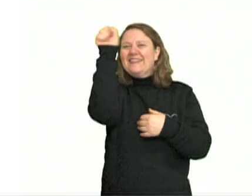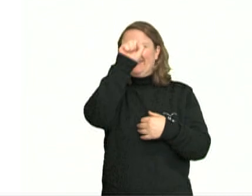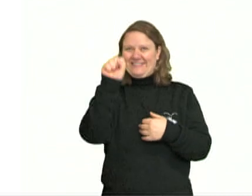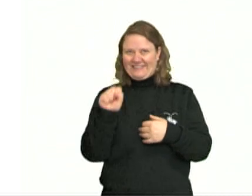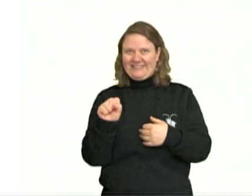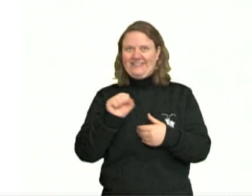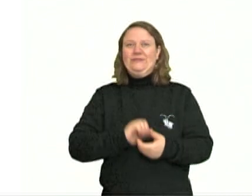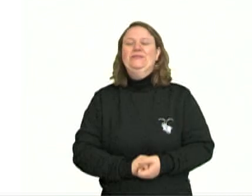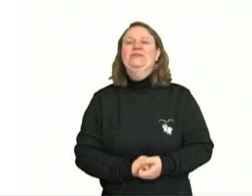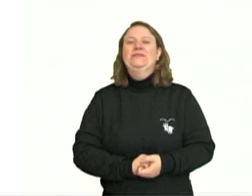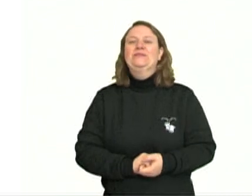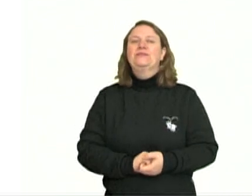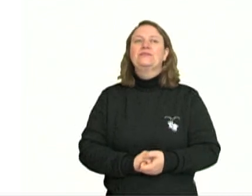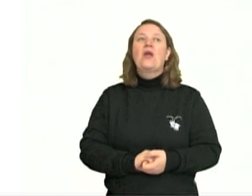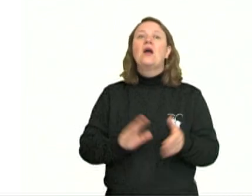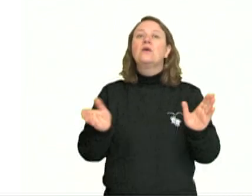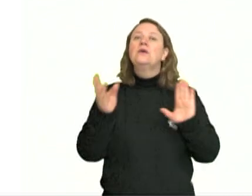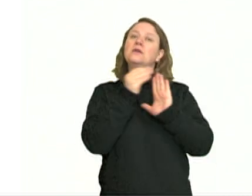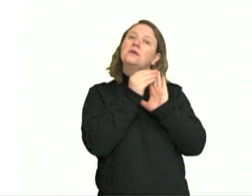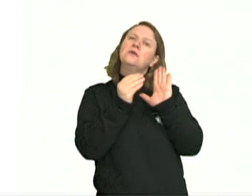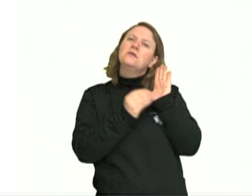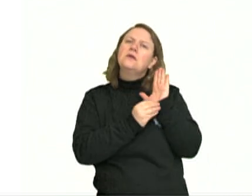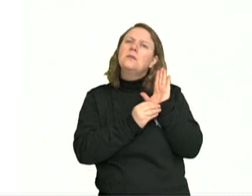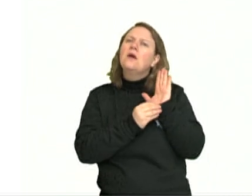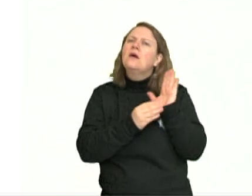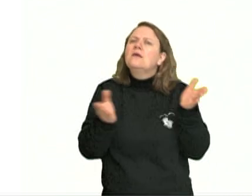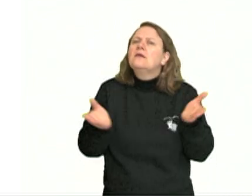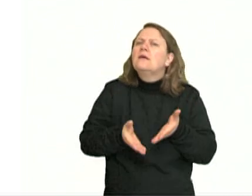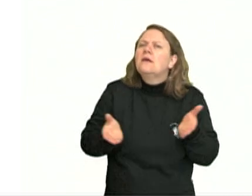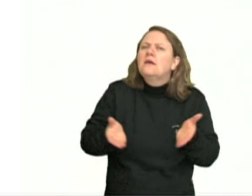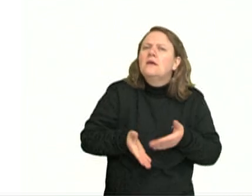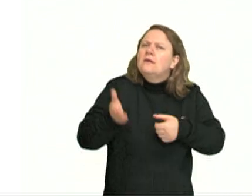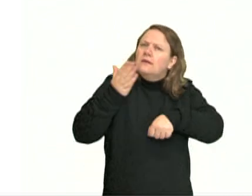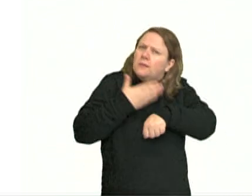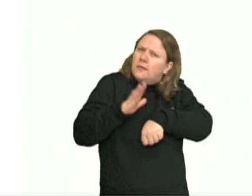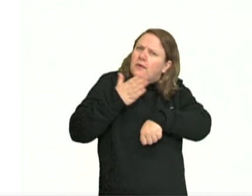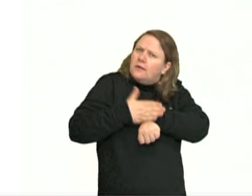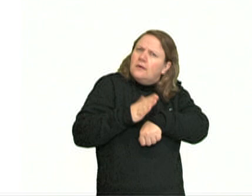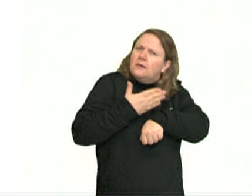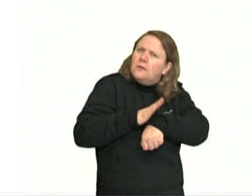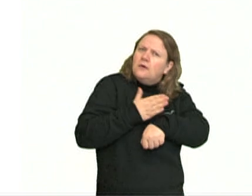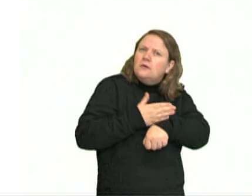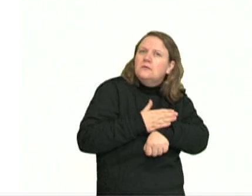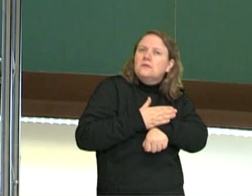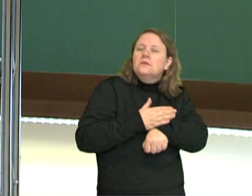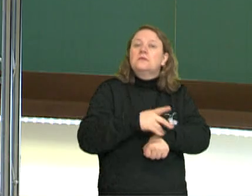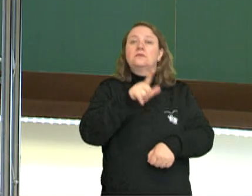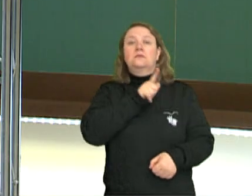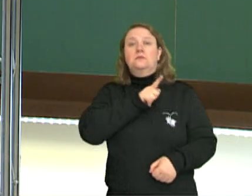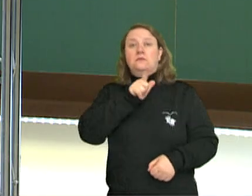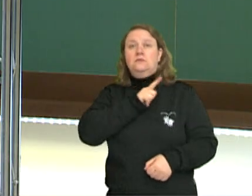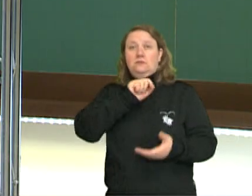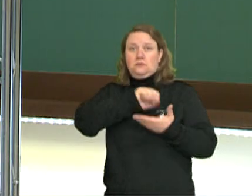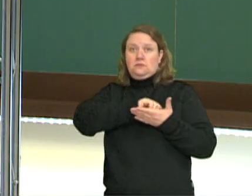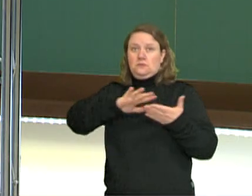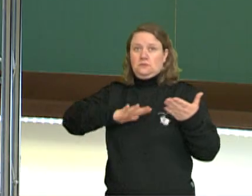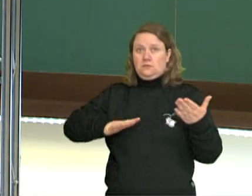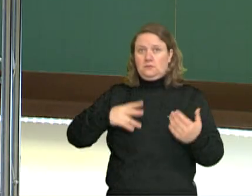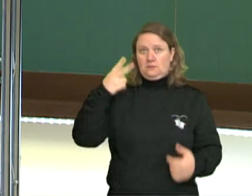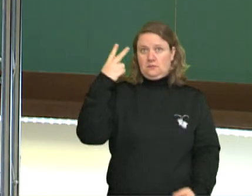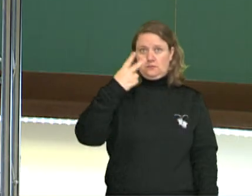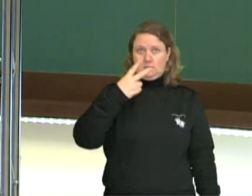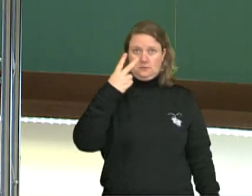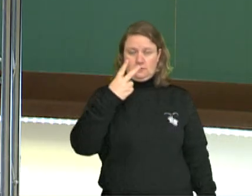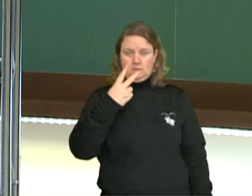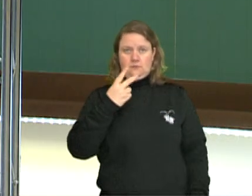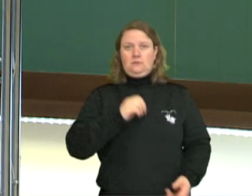Dentro de tudo que nós vimos até aqui, chegou a hora de praticar mais um pouquinho. Então, nós temos a nossa atividade 2.